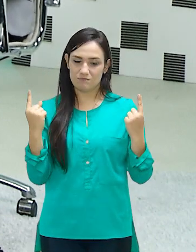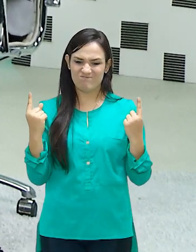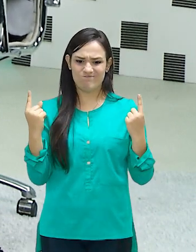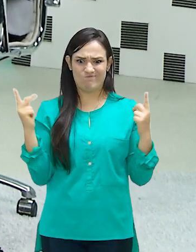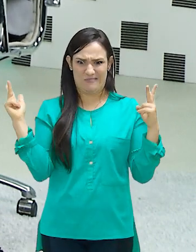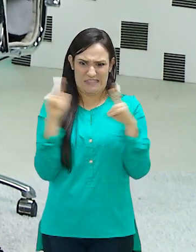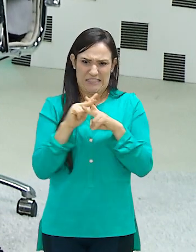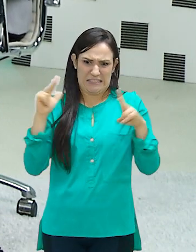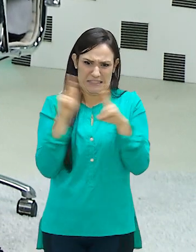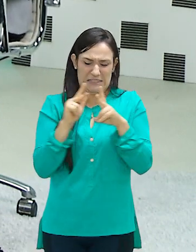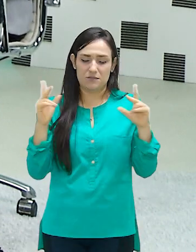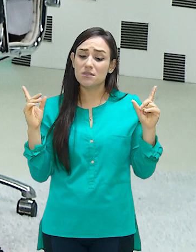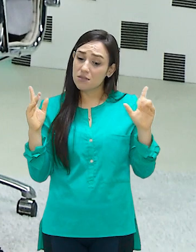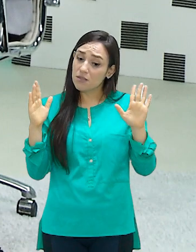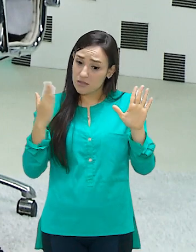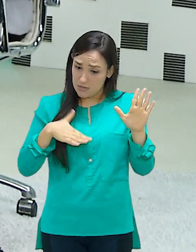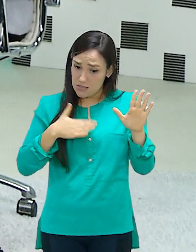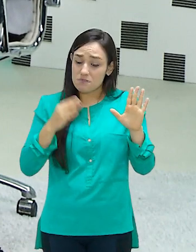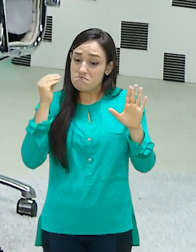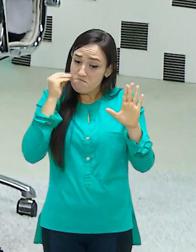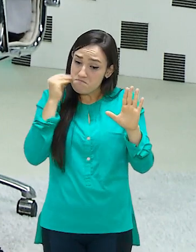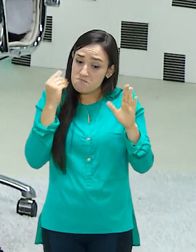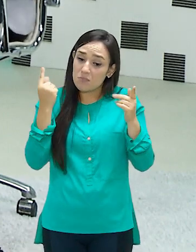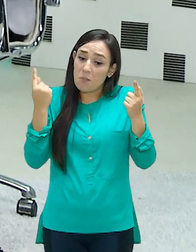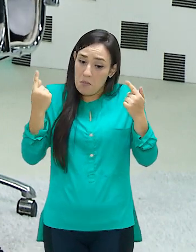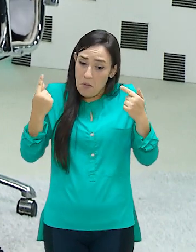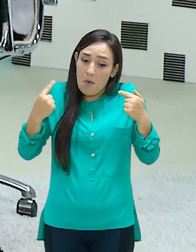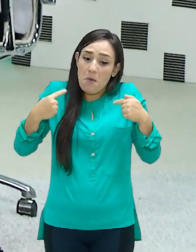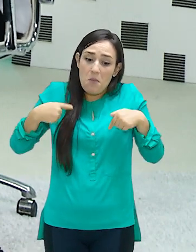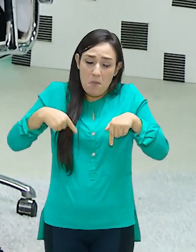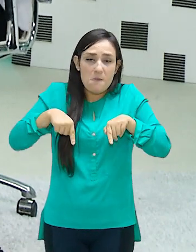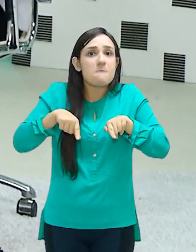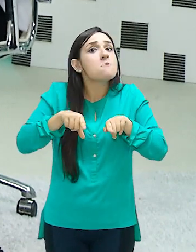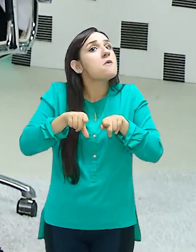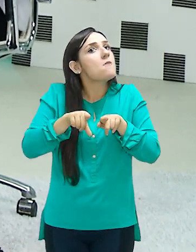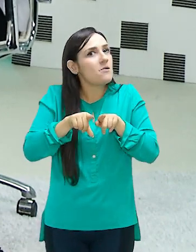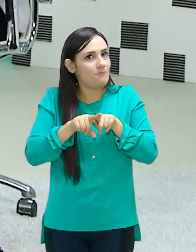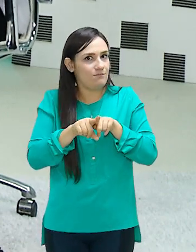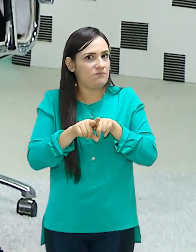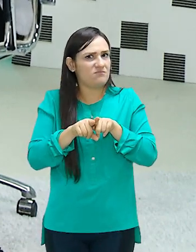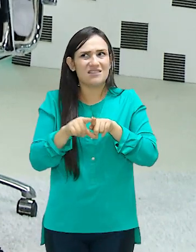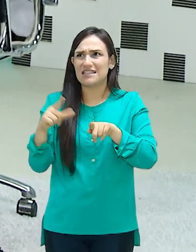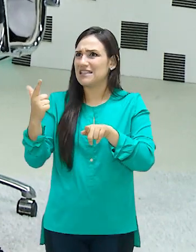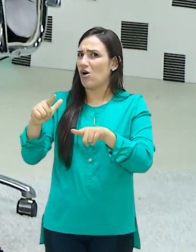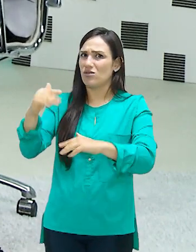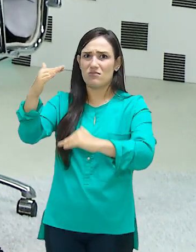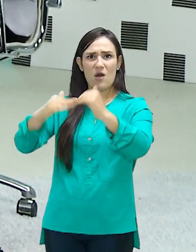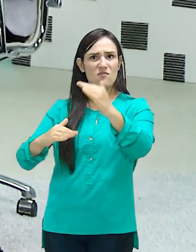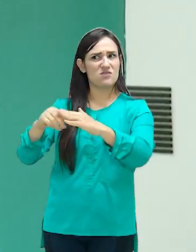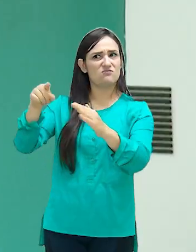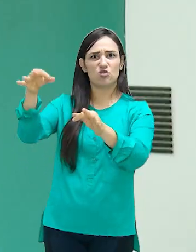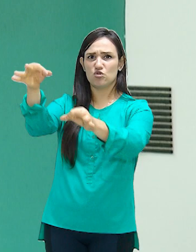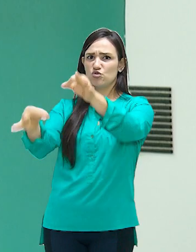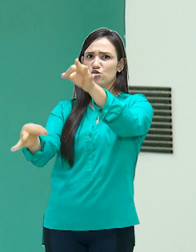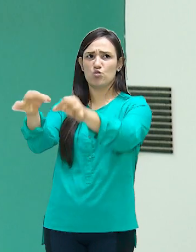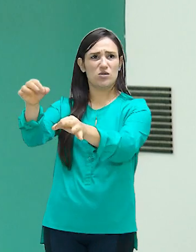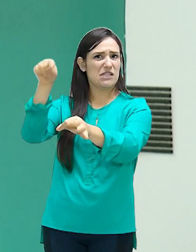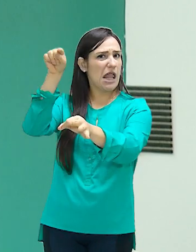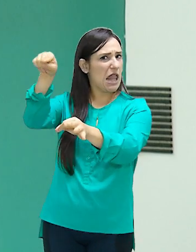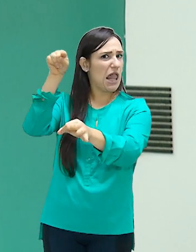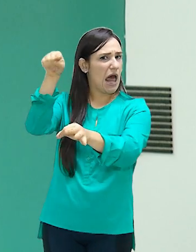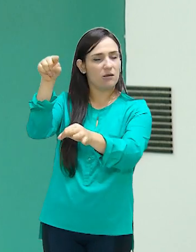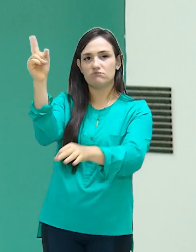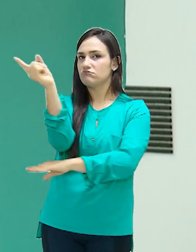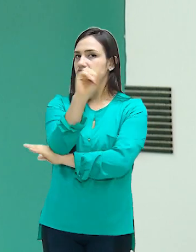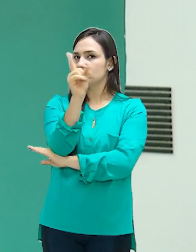casal. Sem juiz, sem nada, só entre advogados. Não. Nas práticas colaborativas não existe o juiz. Quem vai